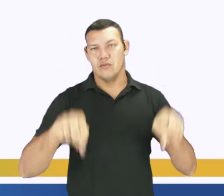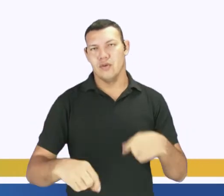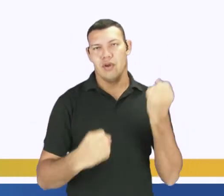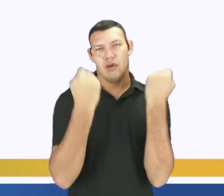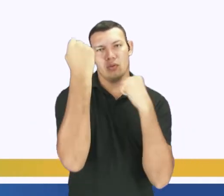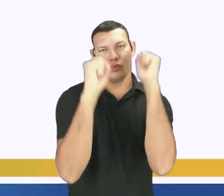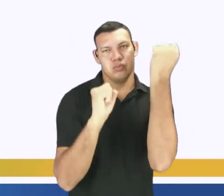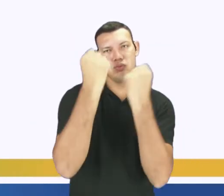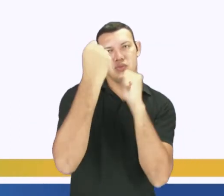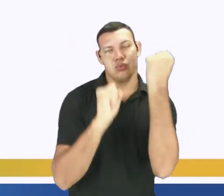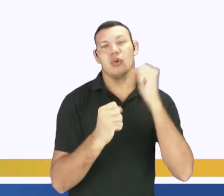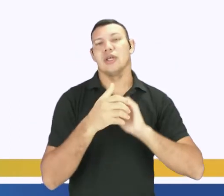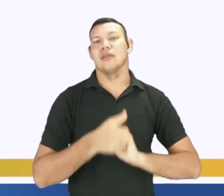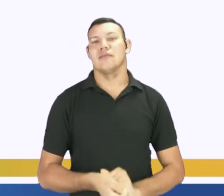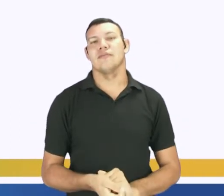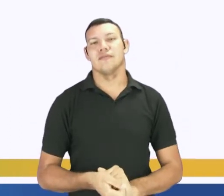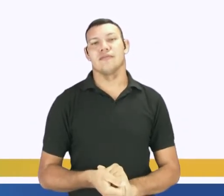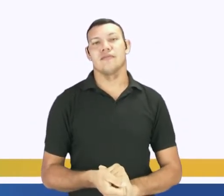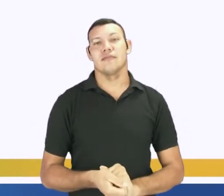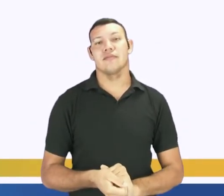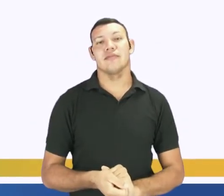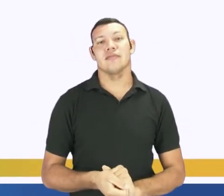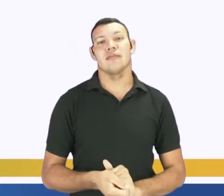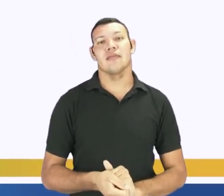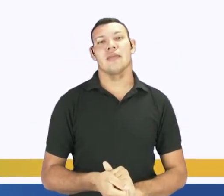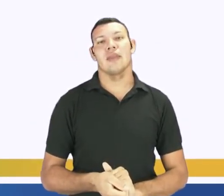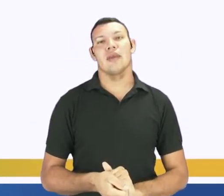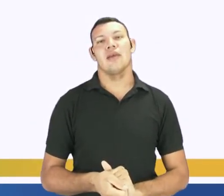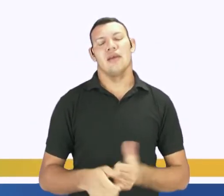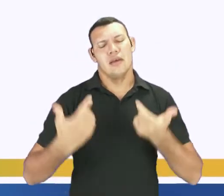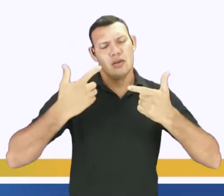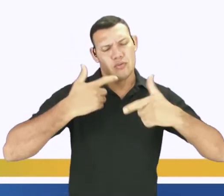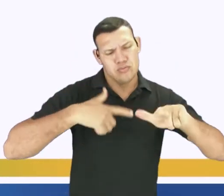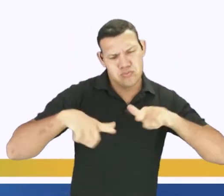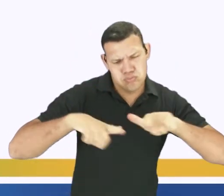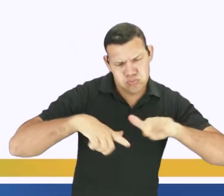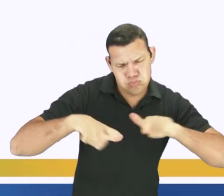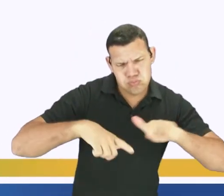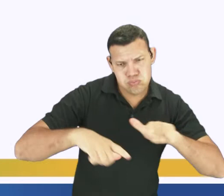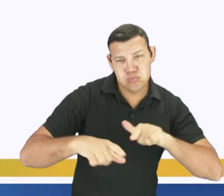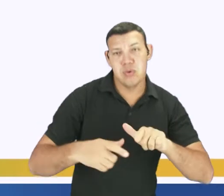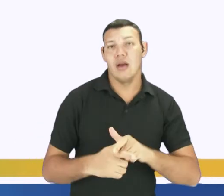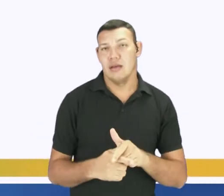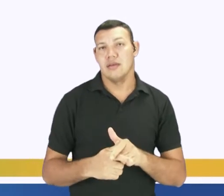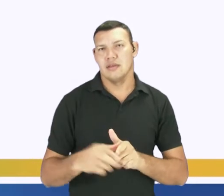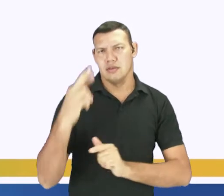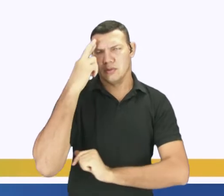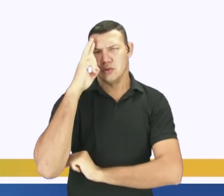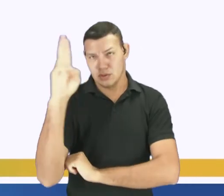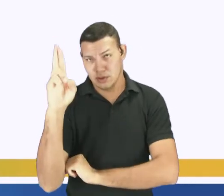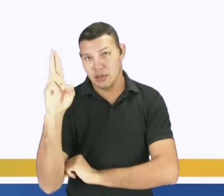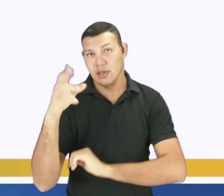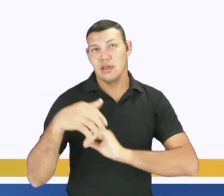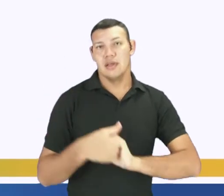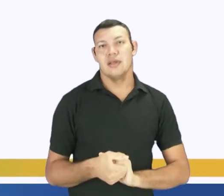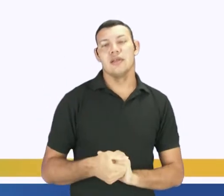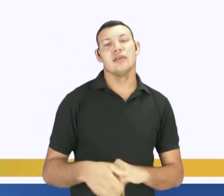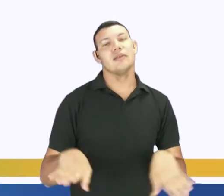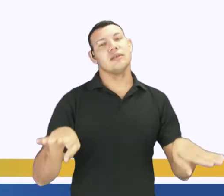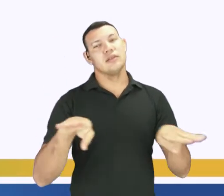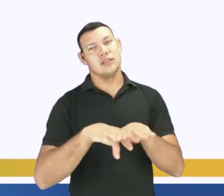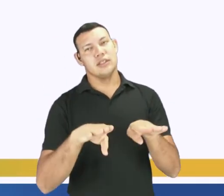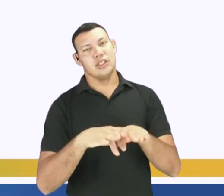bom? E aí eles vão para essas indústrias, vão começar a trabalhar para esses patrões e a gente vai ver também que quando eles chegam